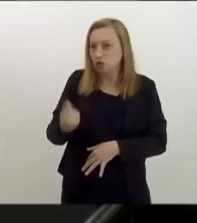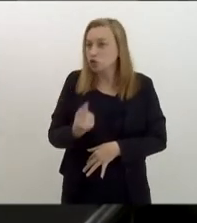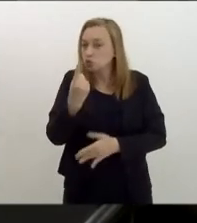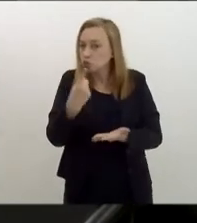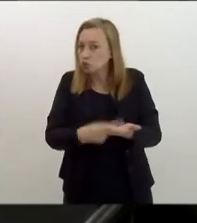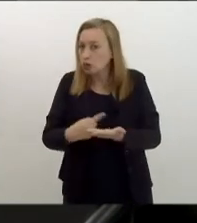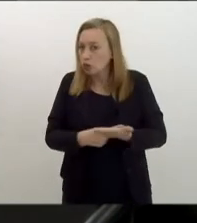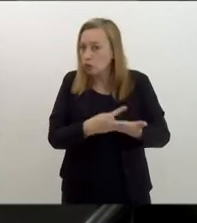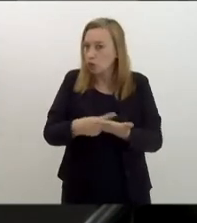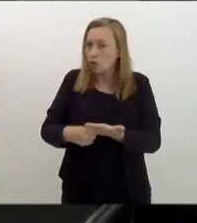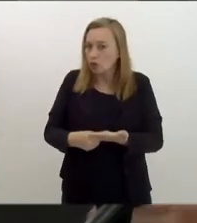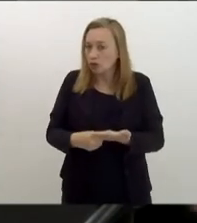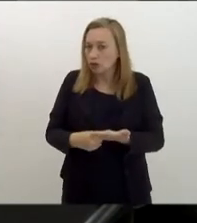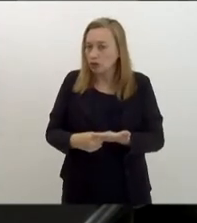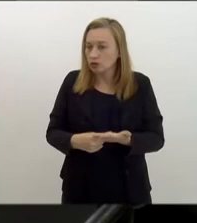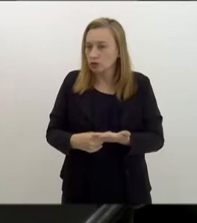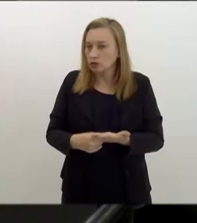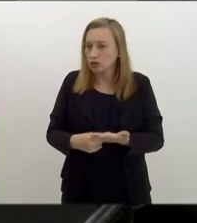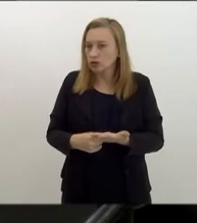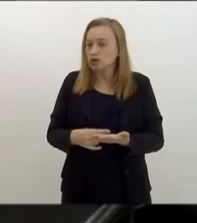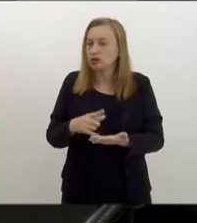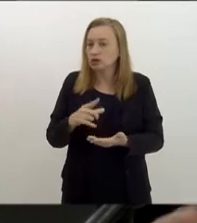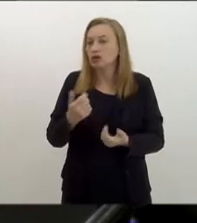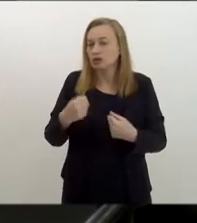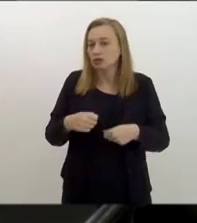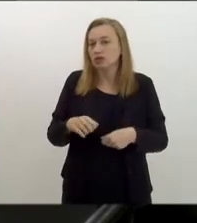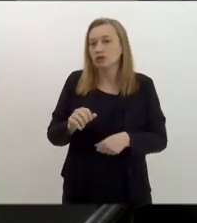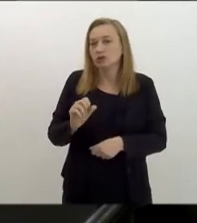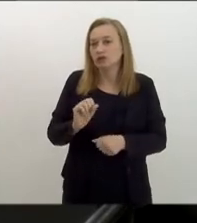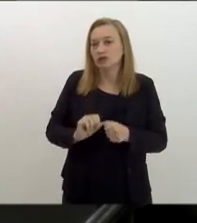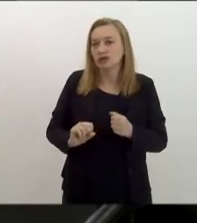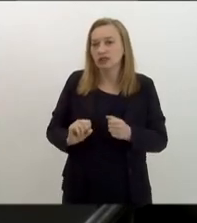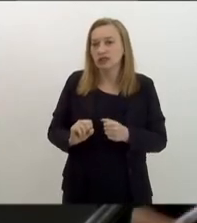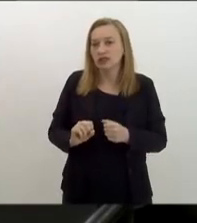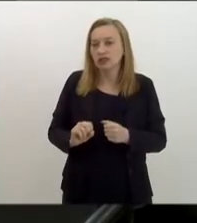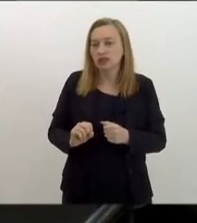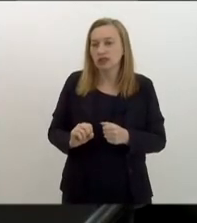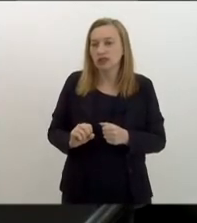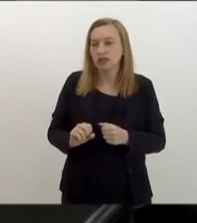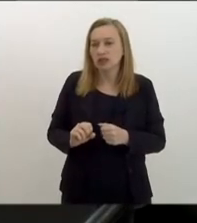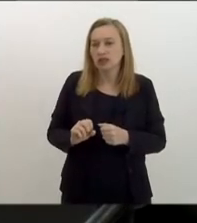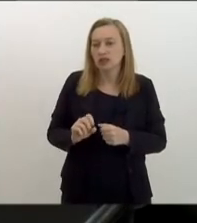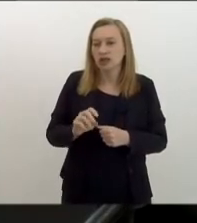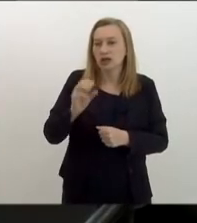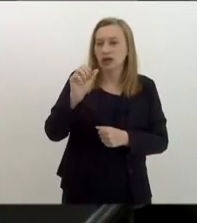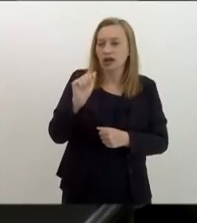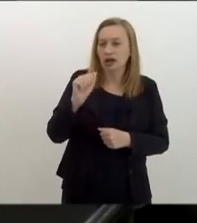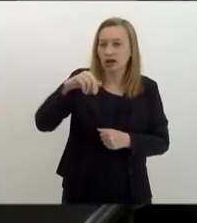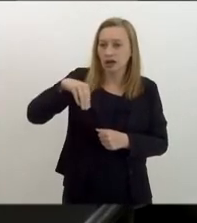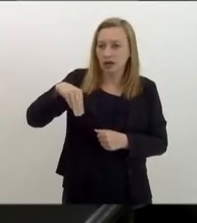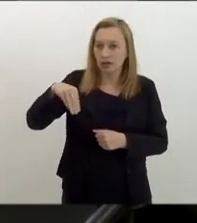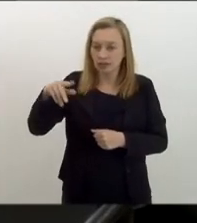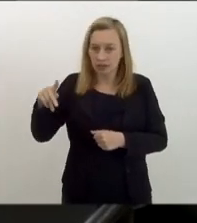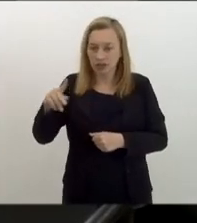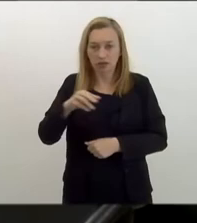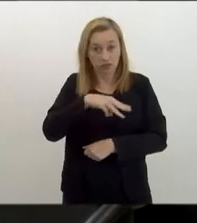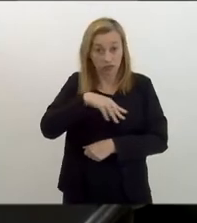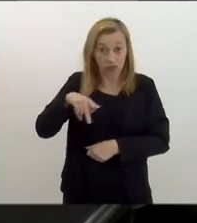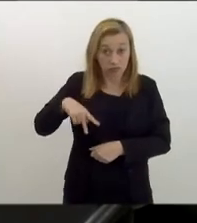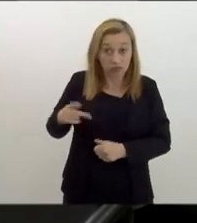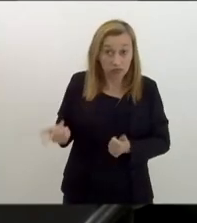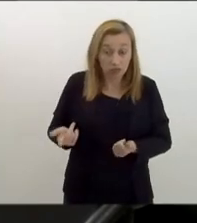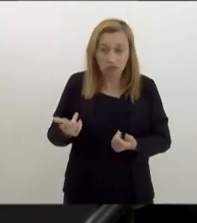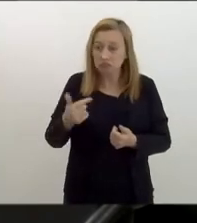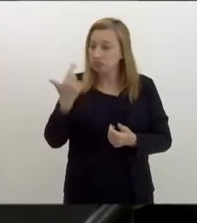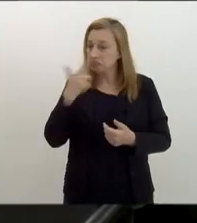dos acordos que a gente tem uma das interlocuções que a gente tem que fazer é acontecer ricoh MP então assim a gente